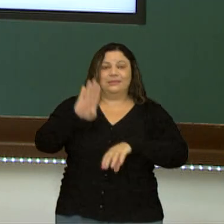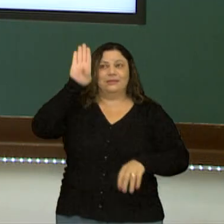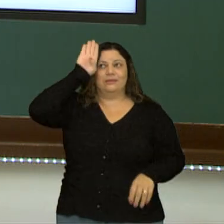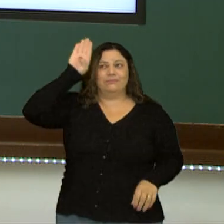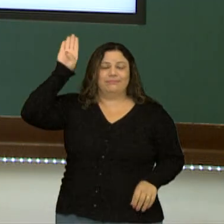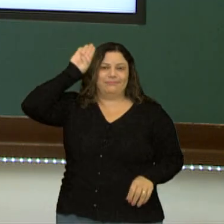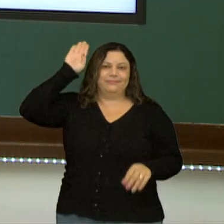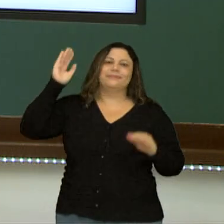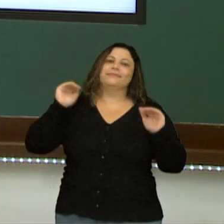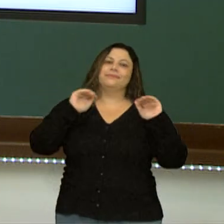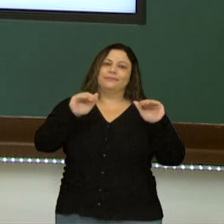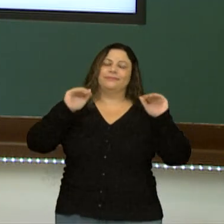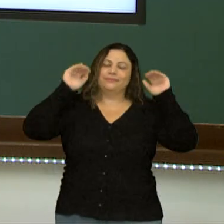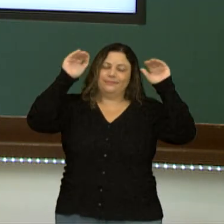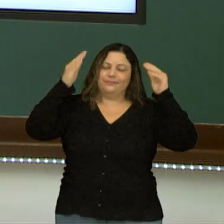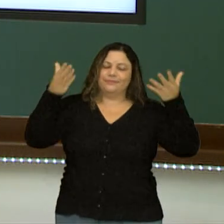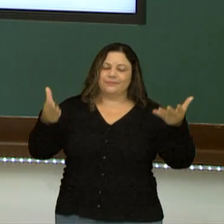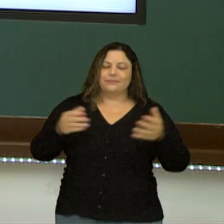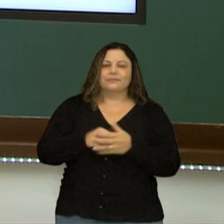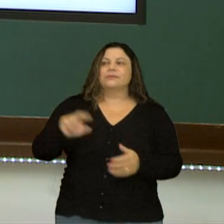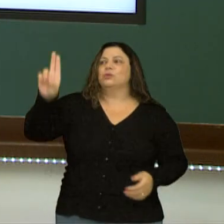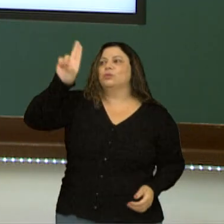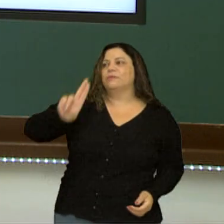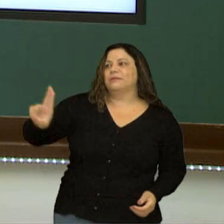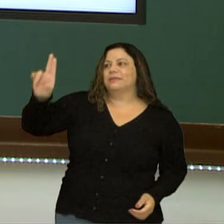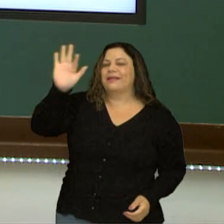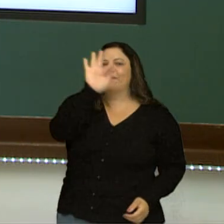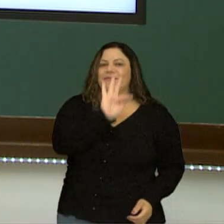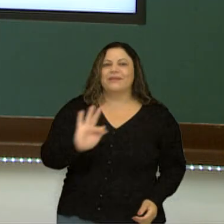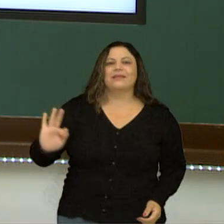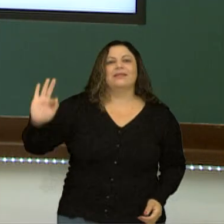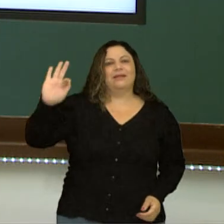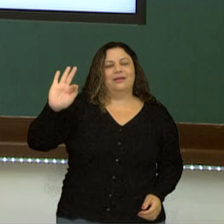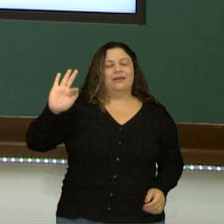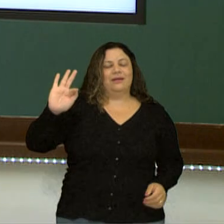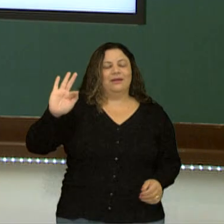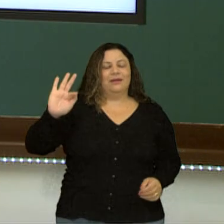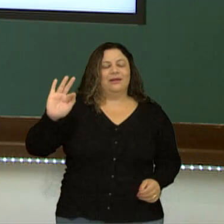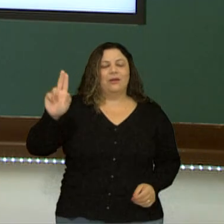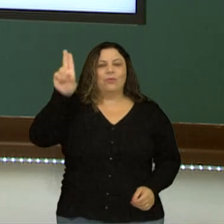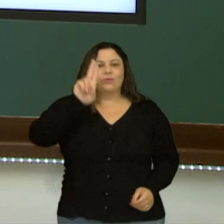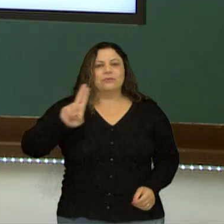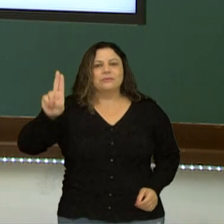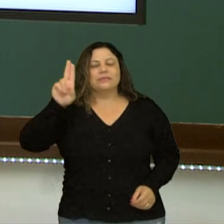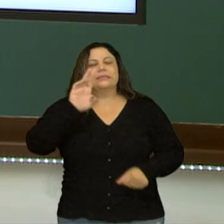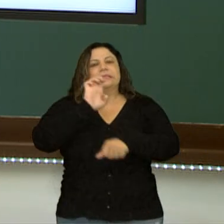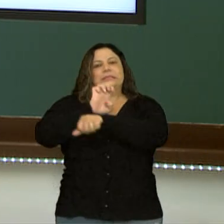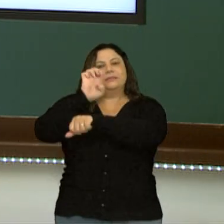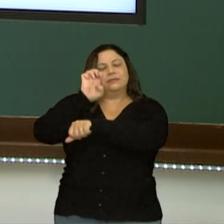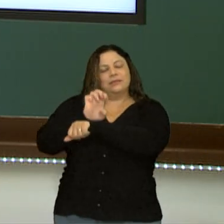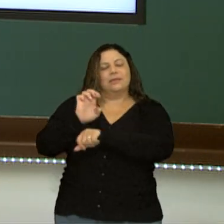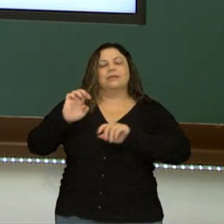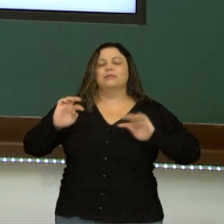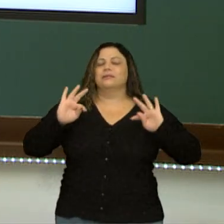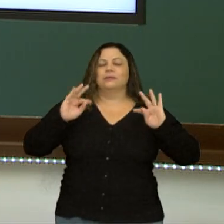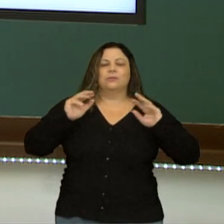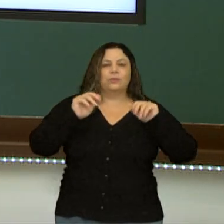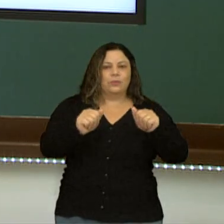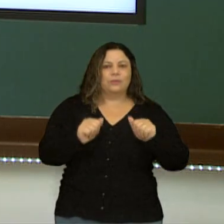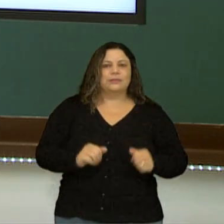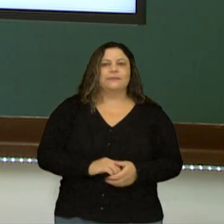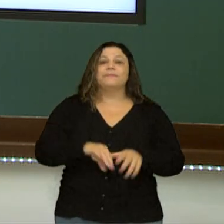universidades federais, estaduais. Então, nós temos até no ensino superior temos a